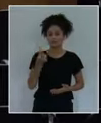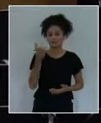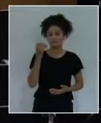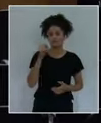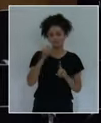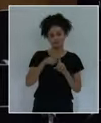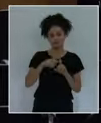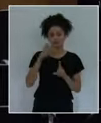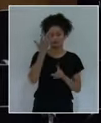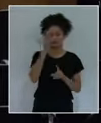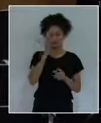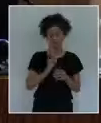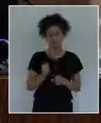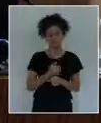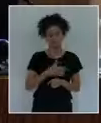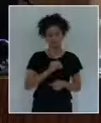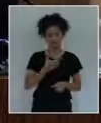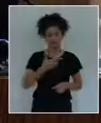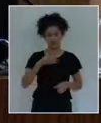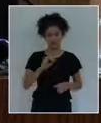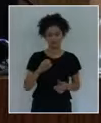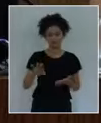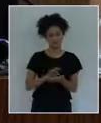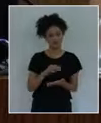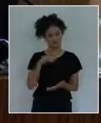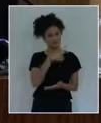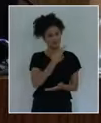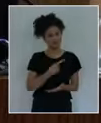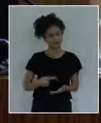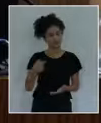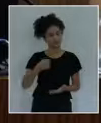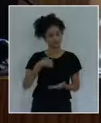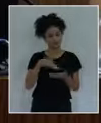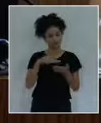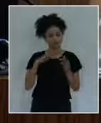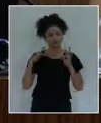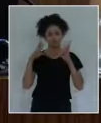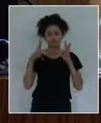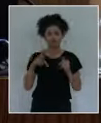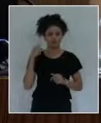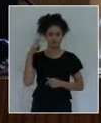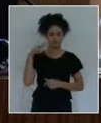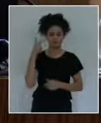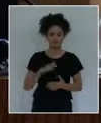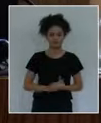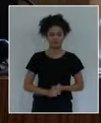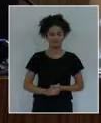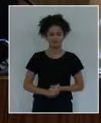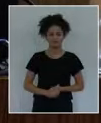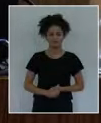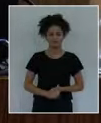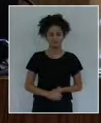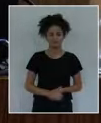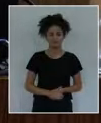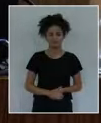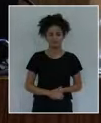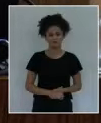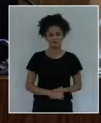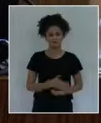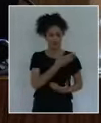que segue assinada pela senhora presidente, por mim, secretário, e pelos demais vereadores. Fala com as correções